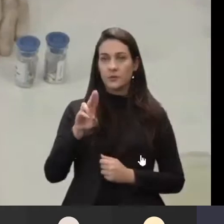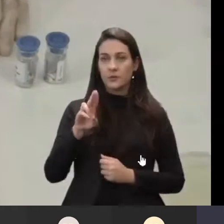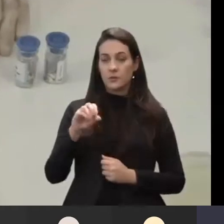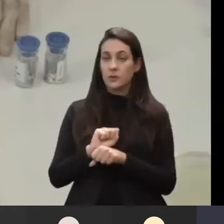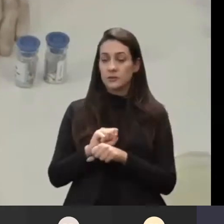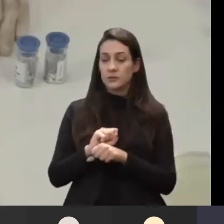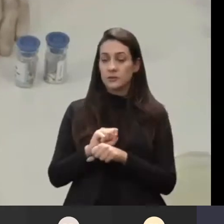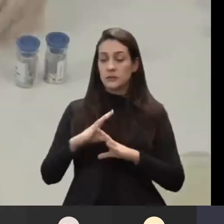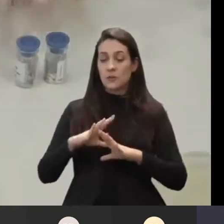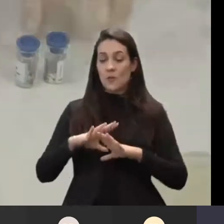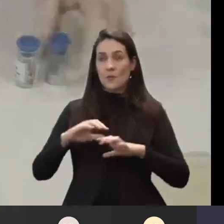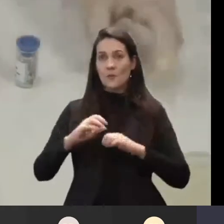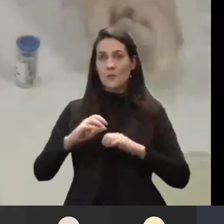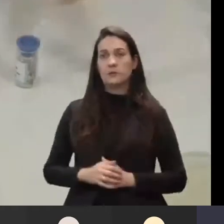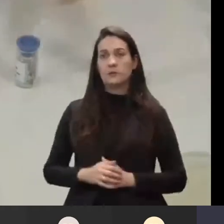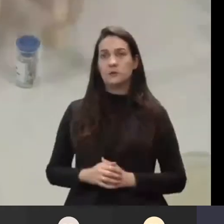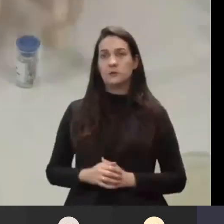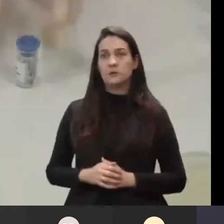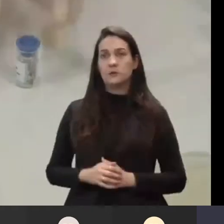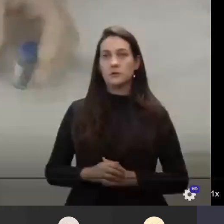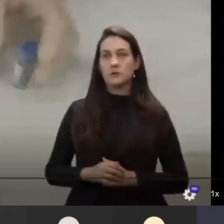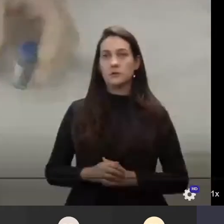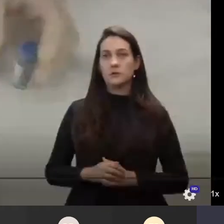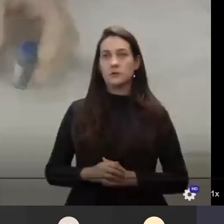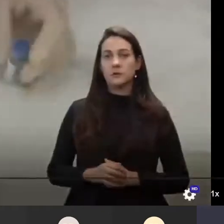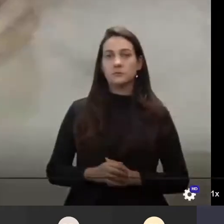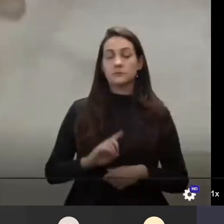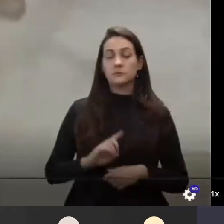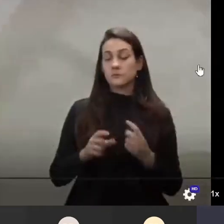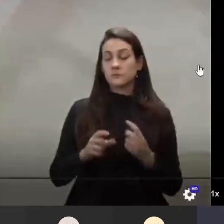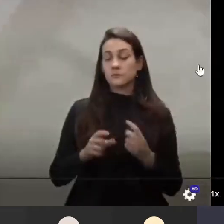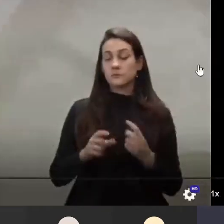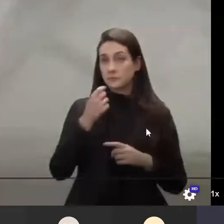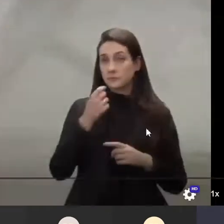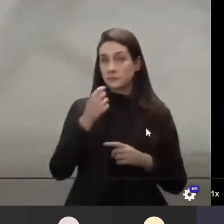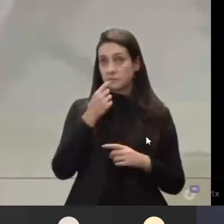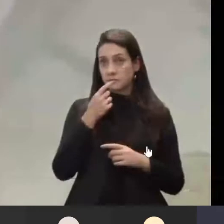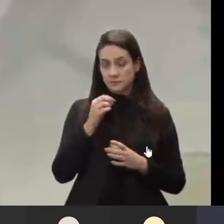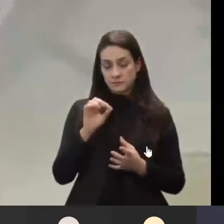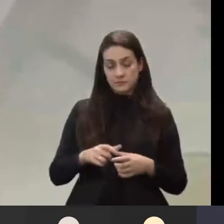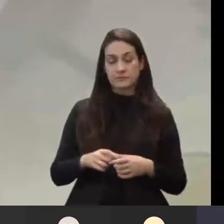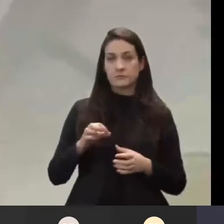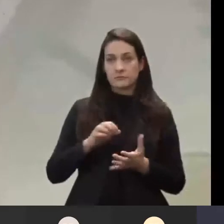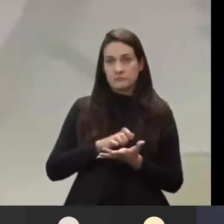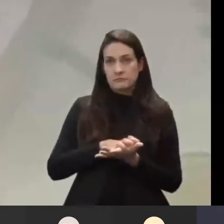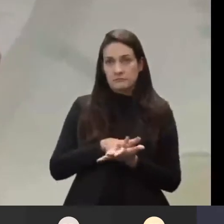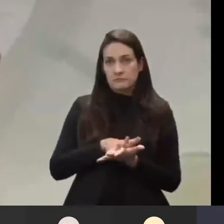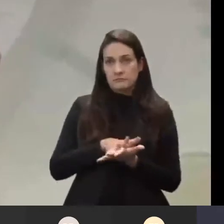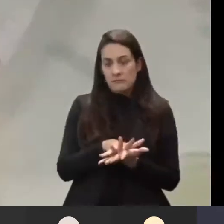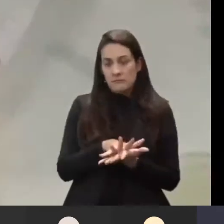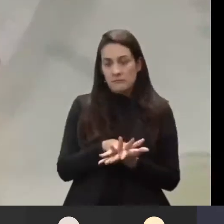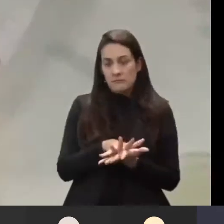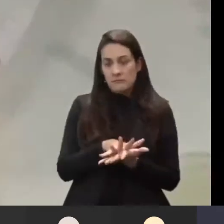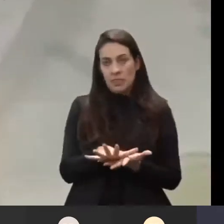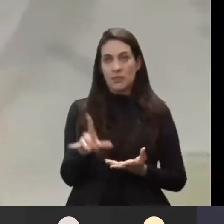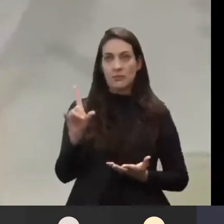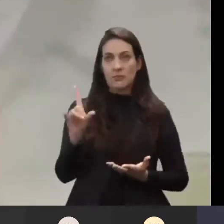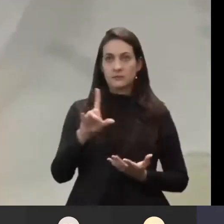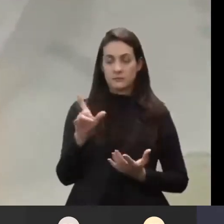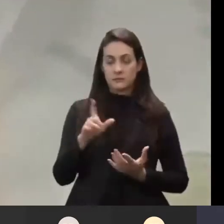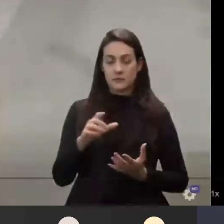para que o inóculo seque. E aí, quando você vai colocar o antibiótico, ele não escorra por toda ali a extensão da